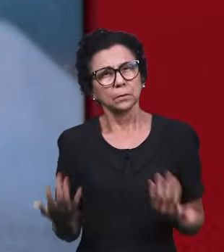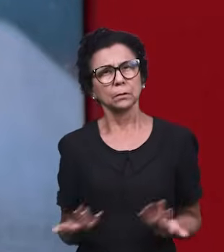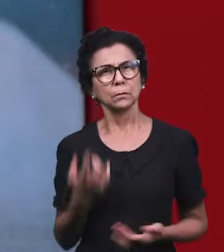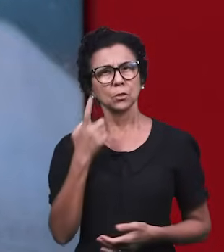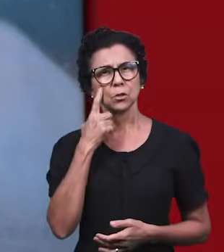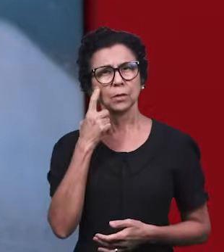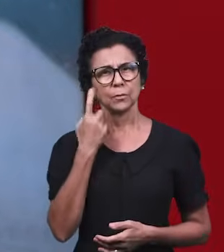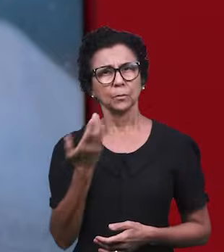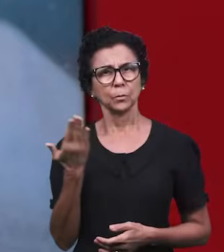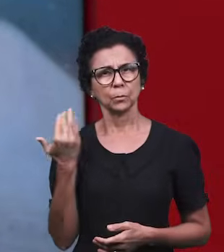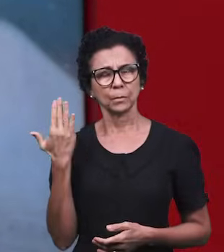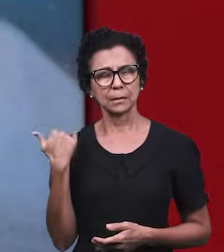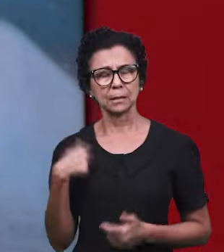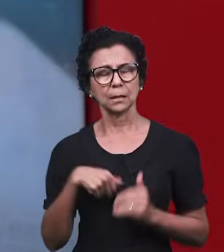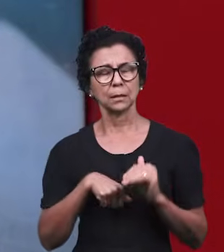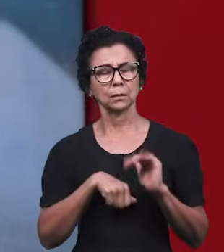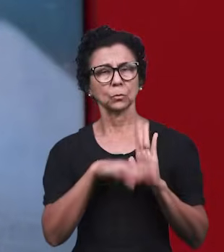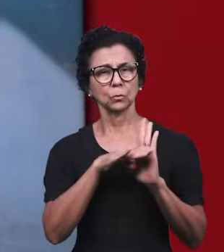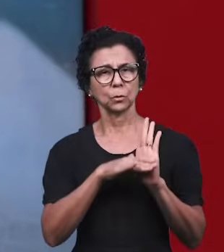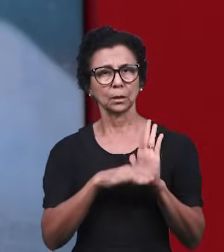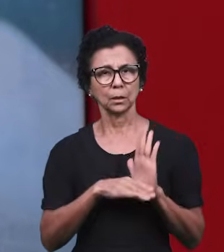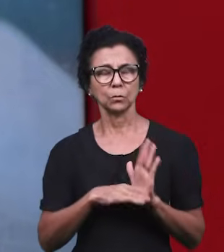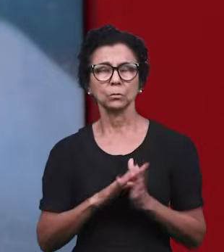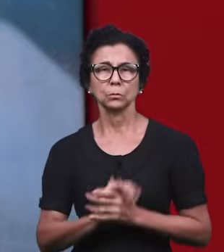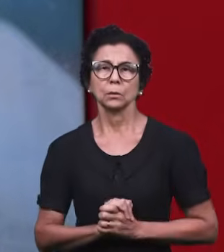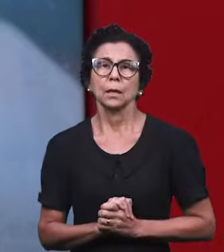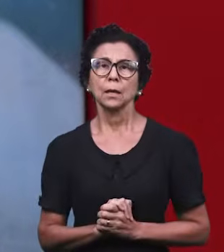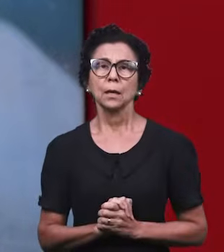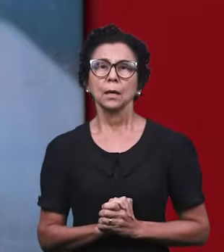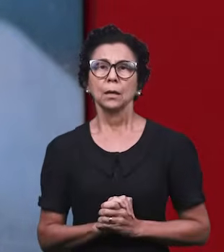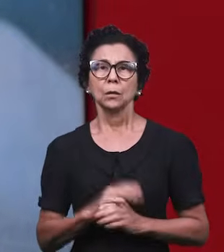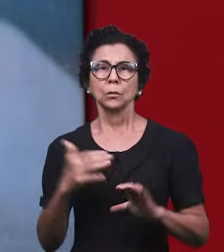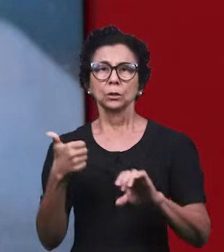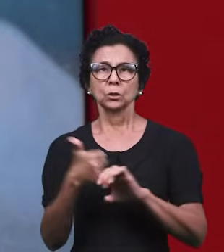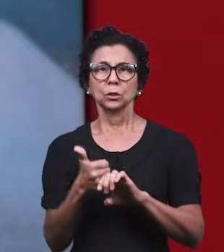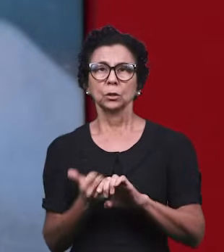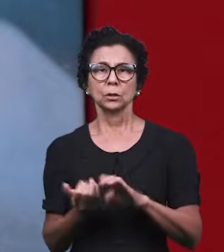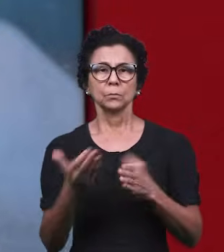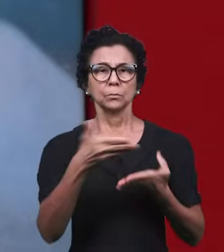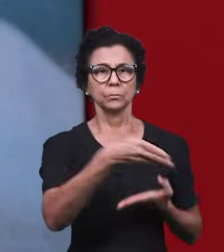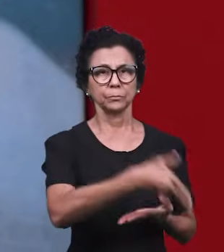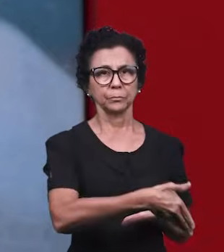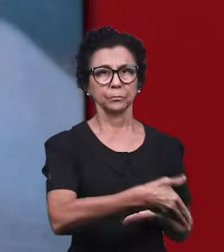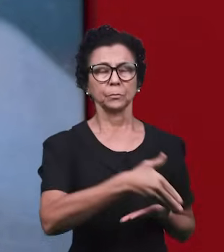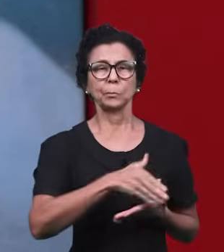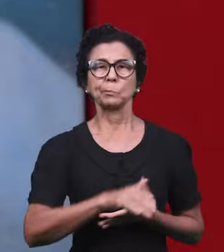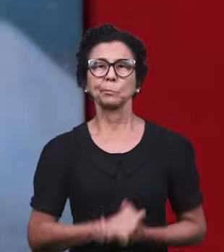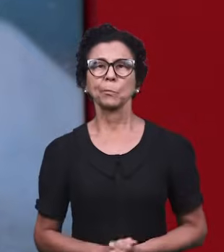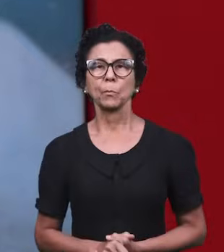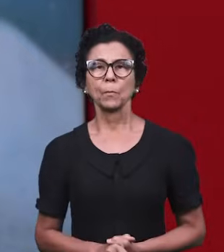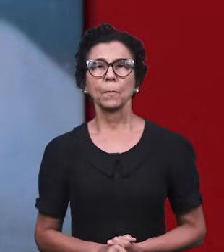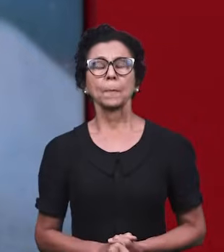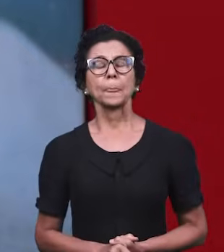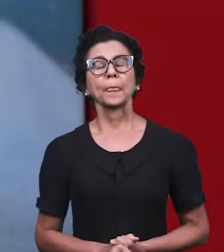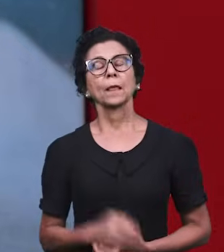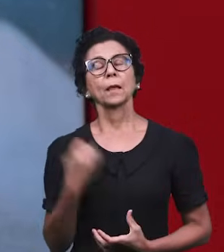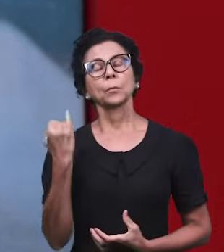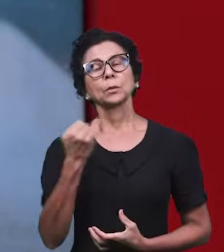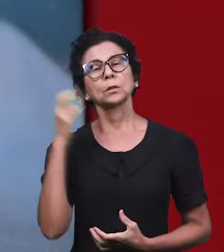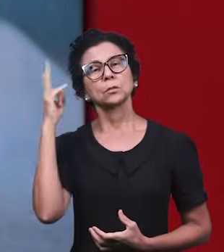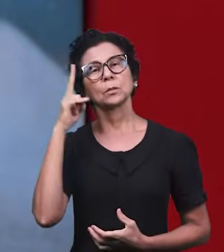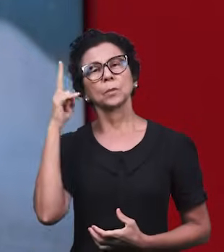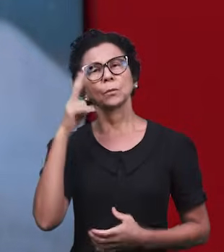o último episódio sobre a falência do cristianismo. E é importante nós lembrarmos que sempre quando nós falamos